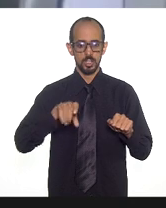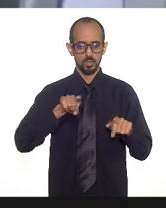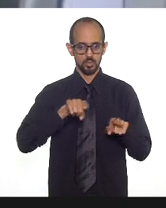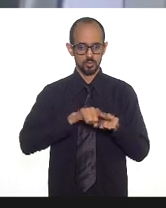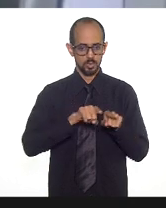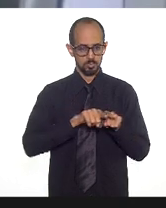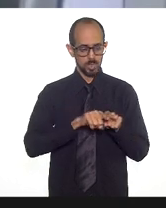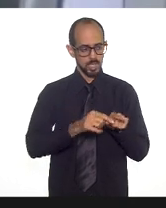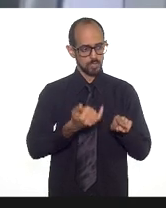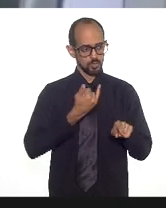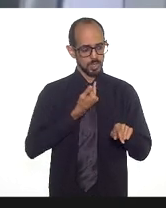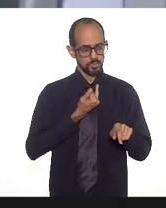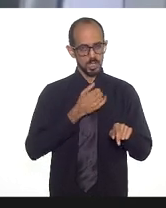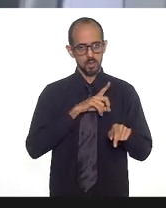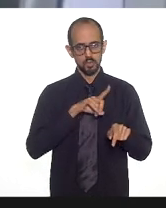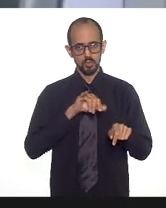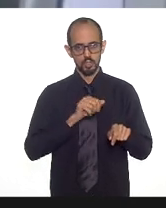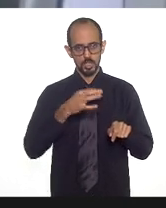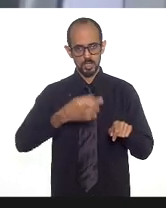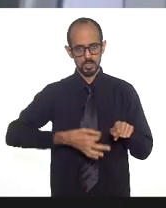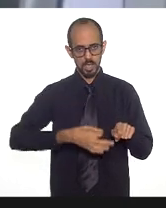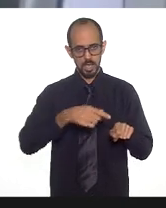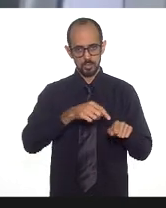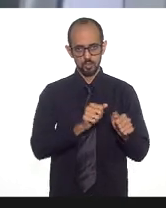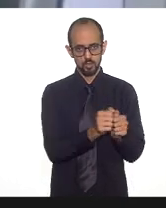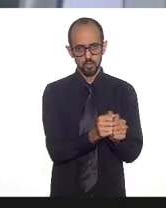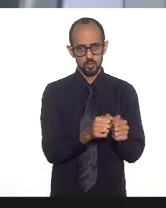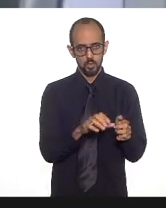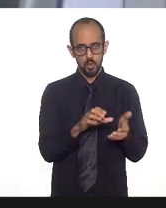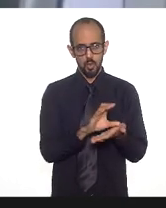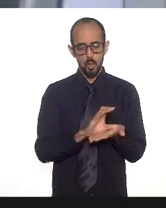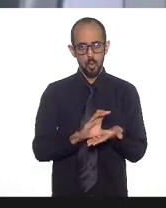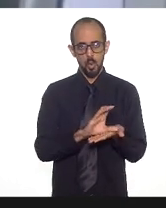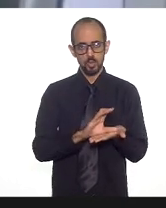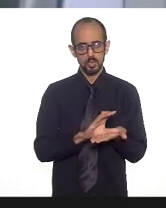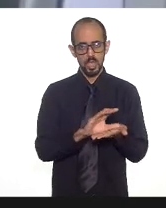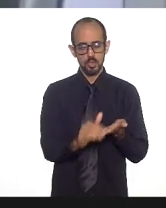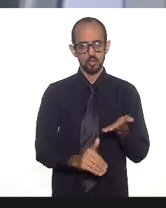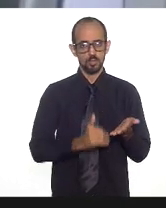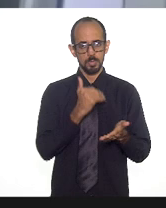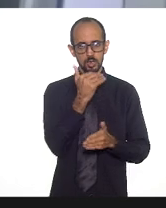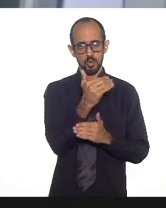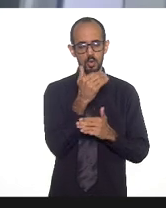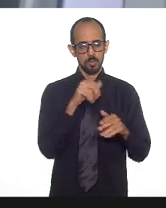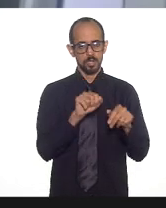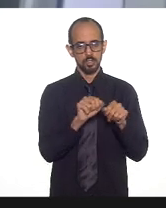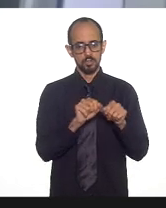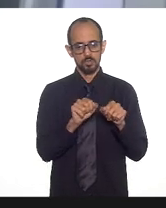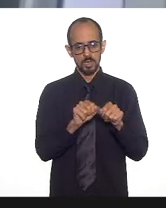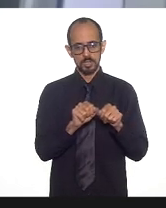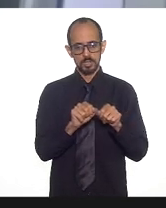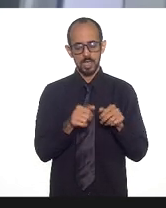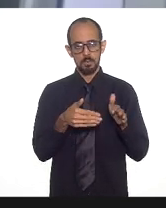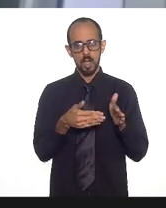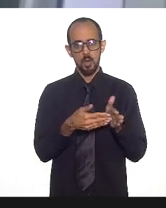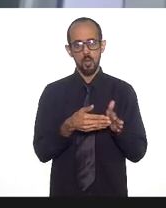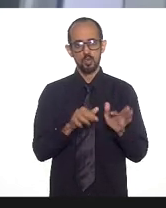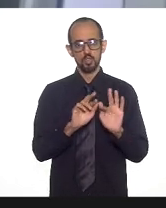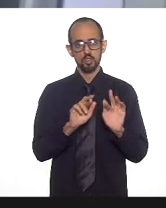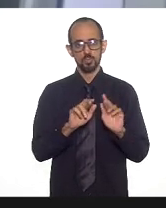comunicar uma agenda com o Conselho Superior para a gente fazer uma nova rodada, espero que a última rodada de conversa sobre o